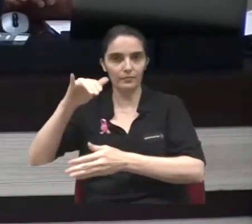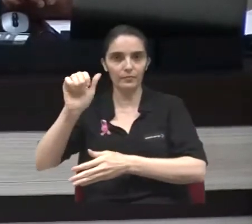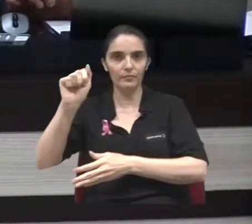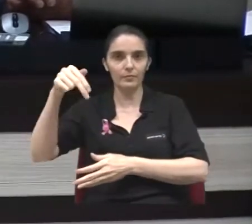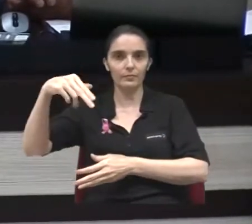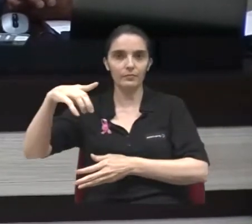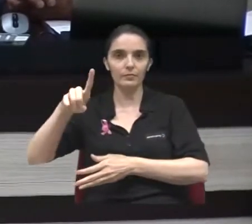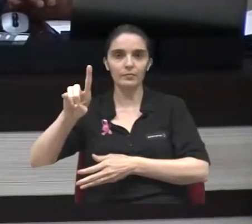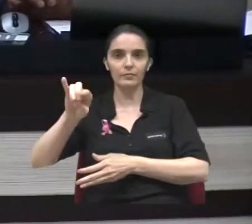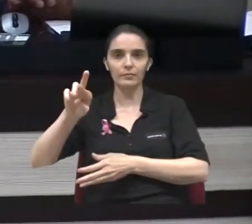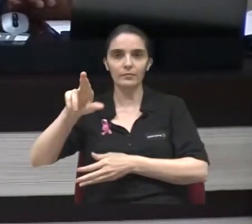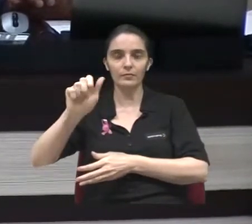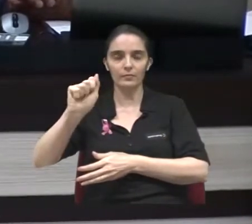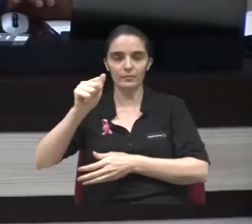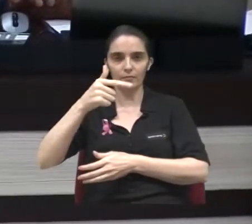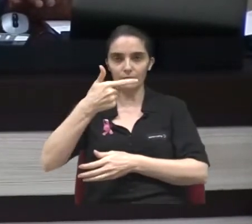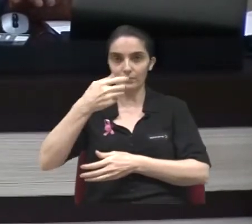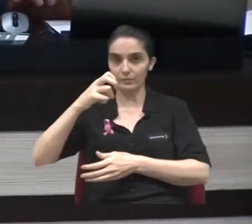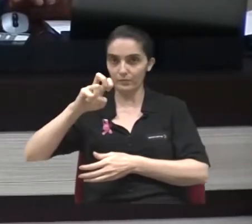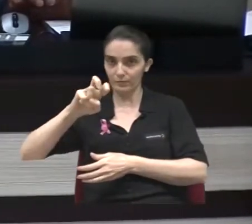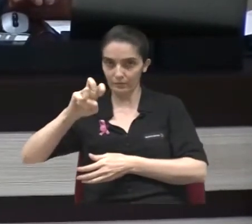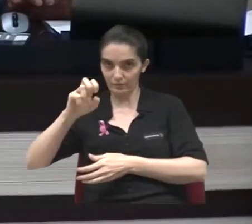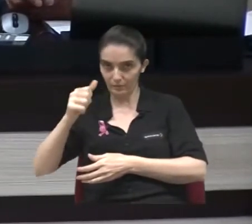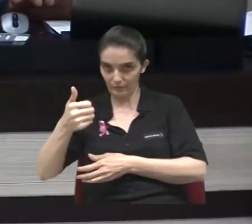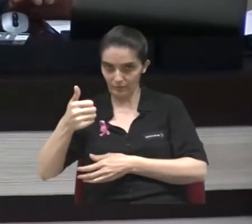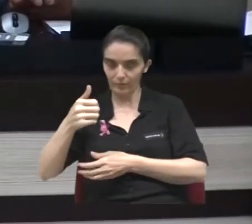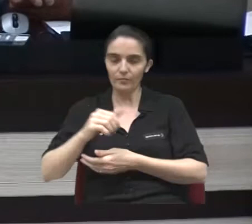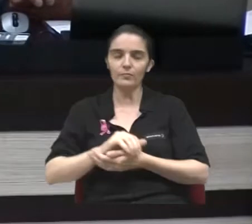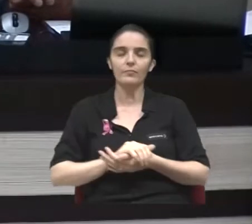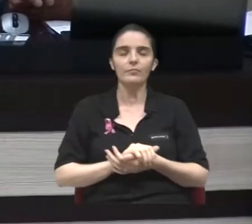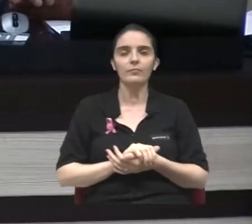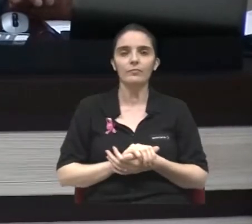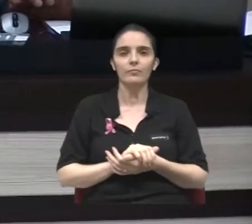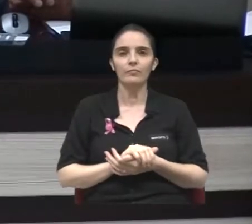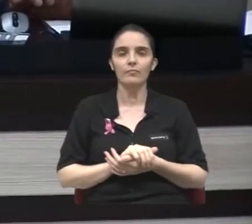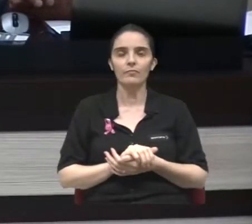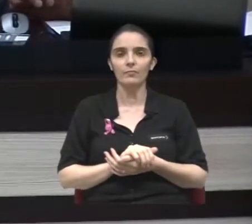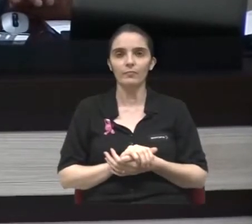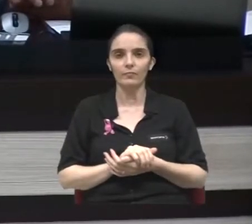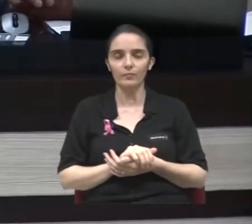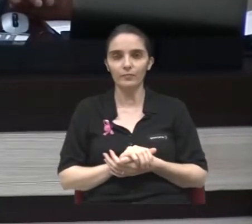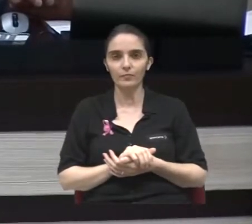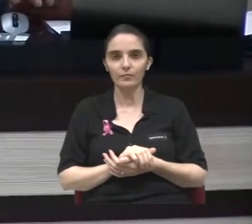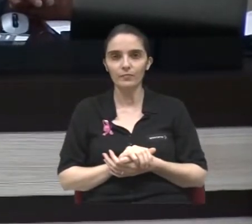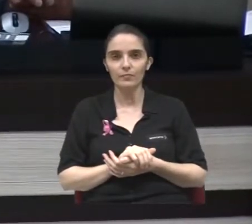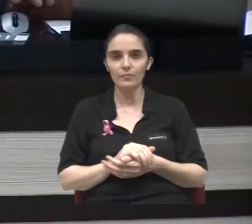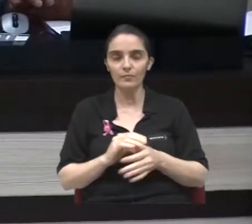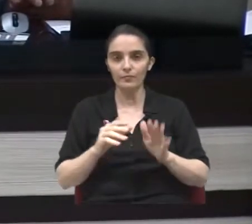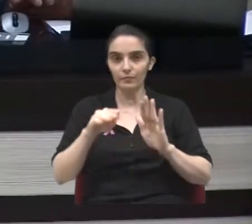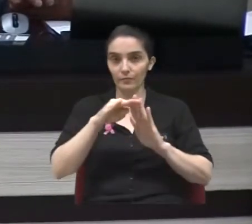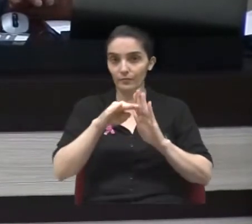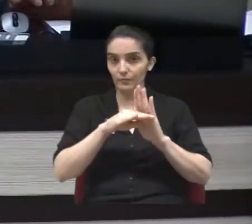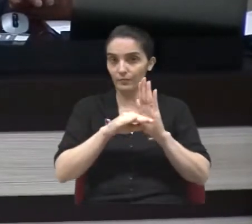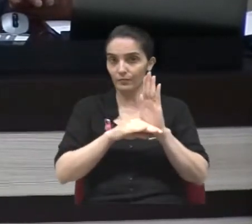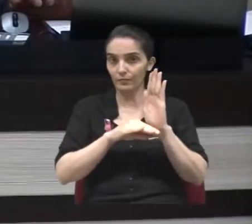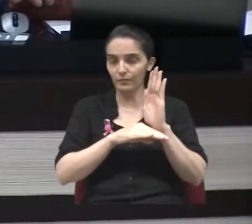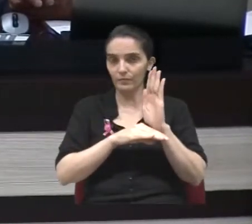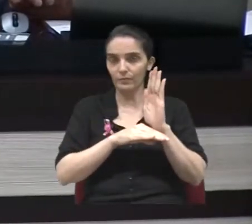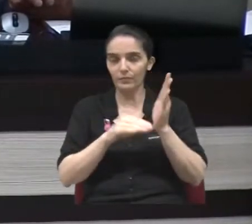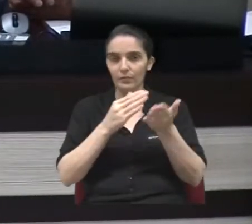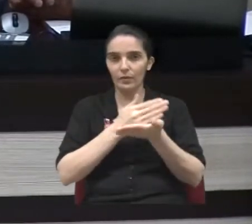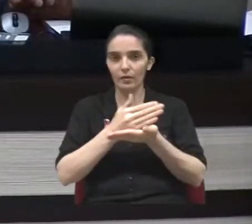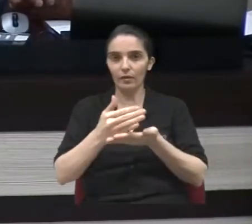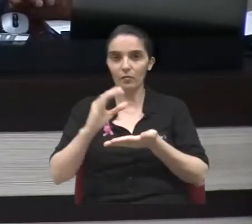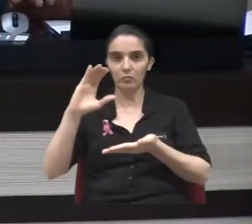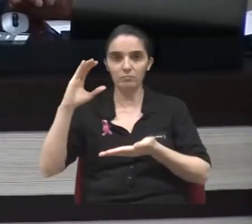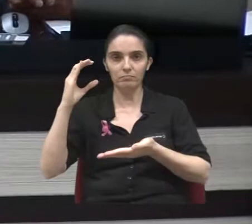número 251/2019. Moção de aplausos ao Colégio Jandira pelo projeto de iniciação científica júnior